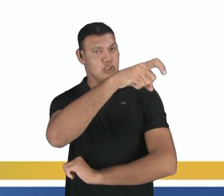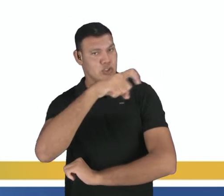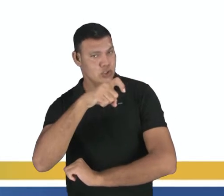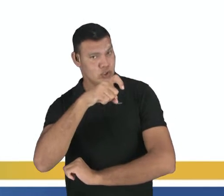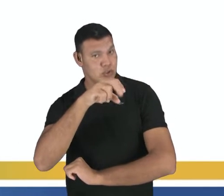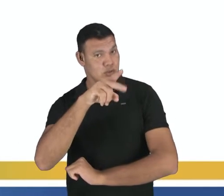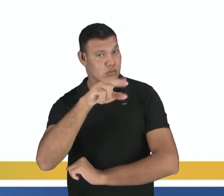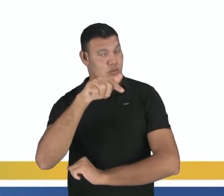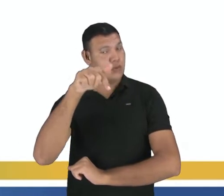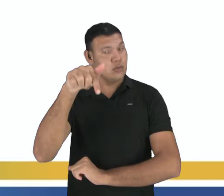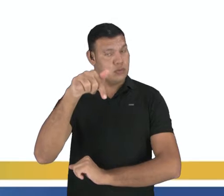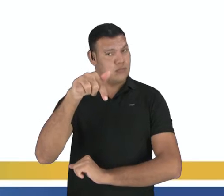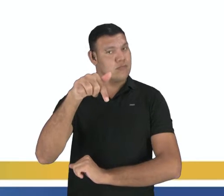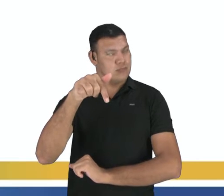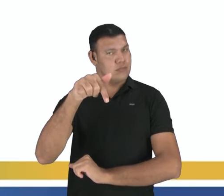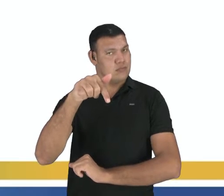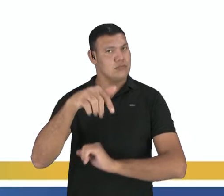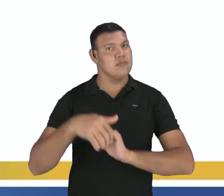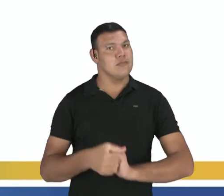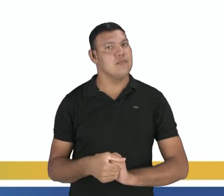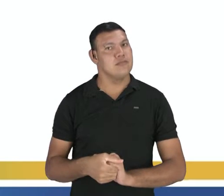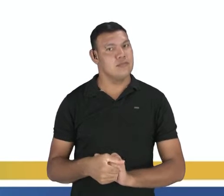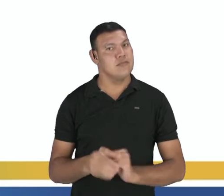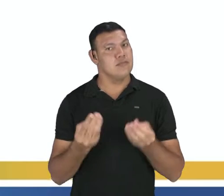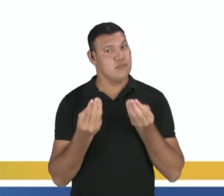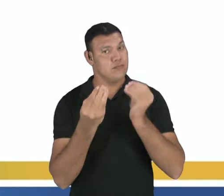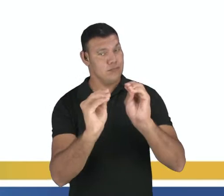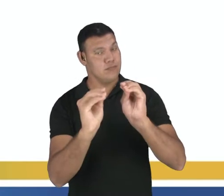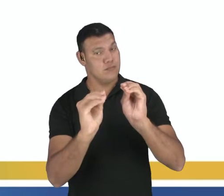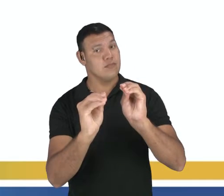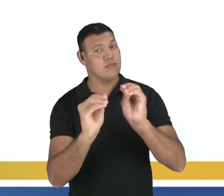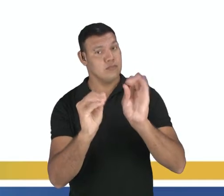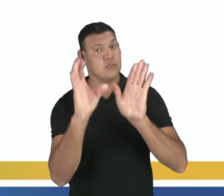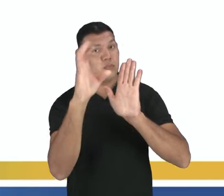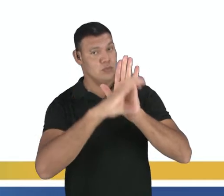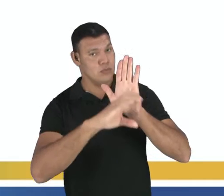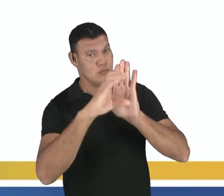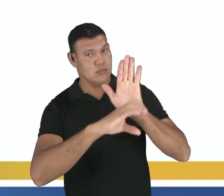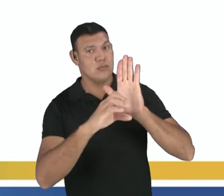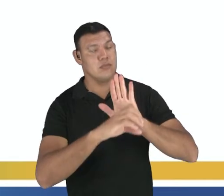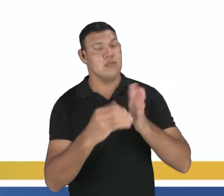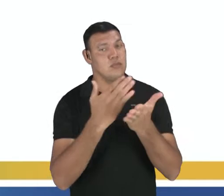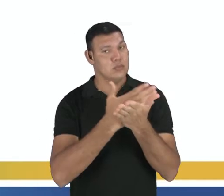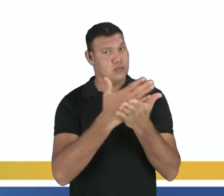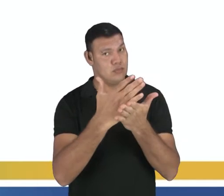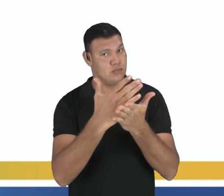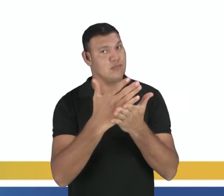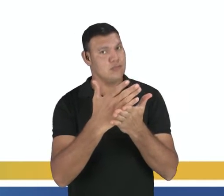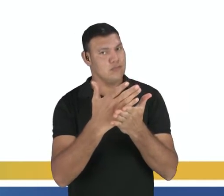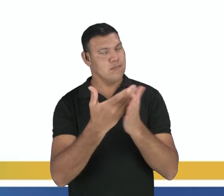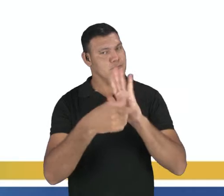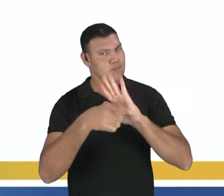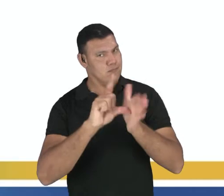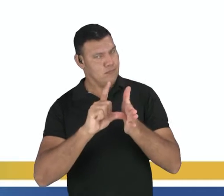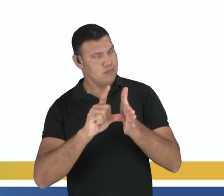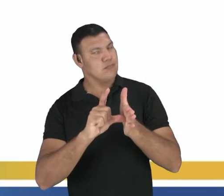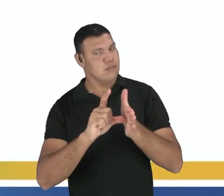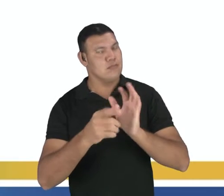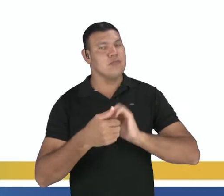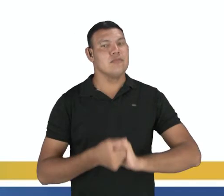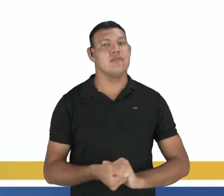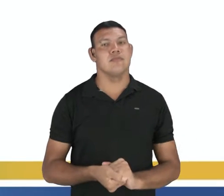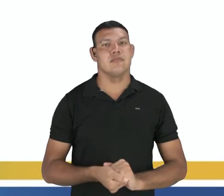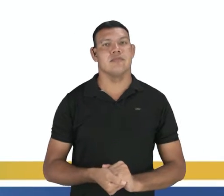a 7, conforme foi dado na definição no material anterior. Tudo bem até